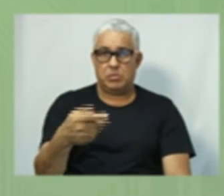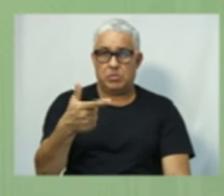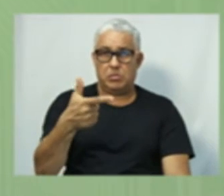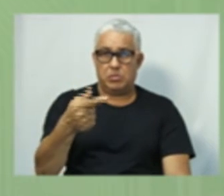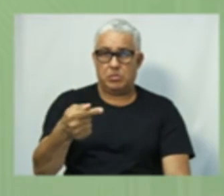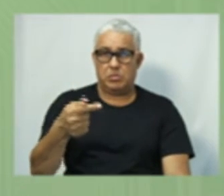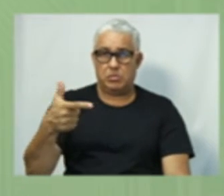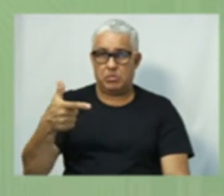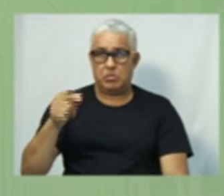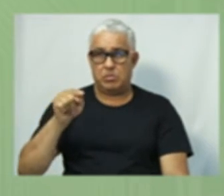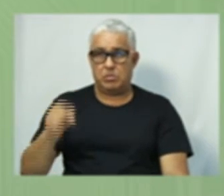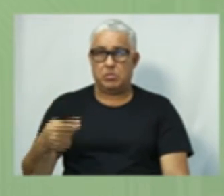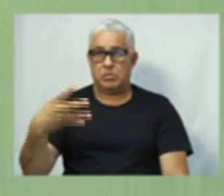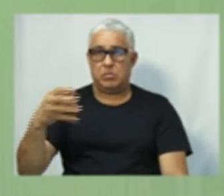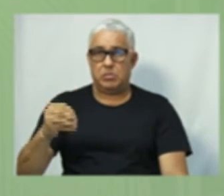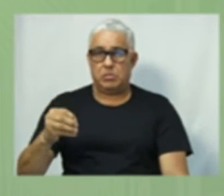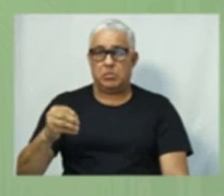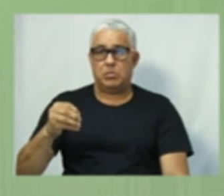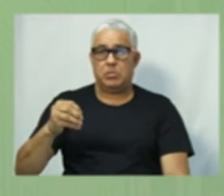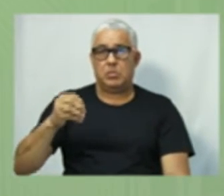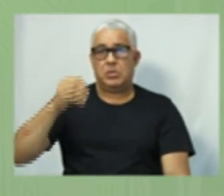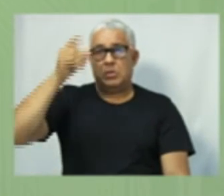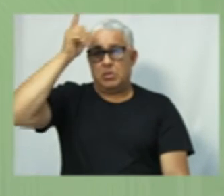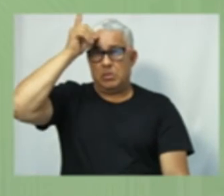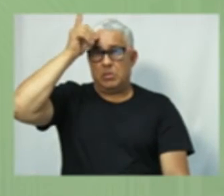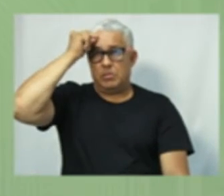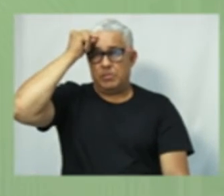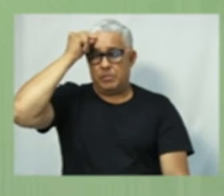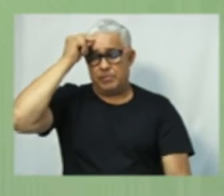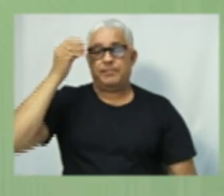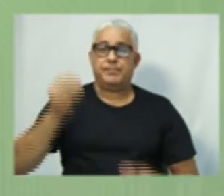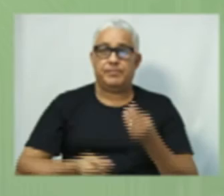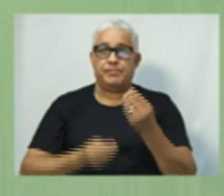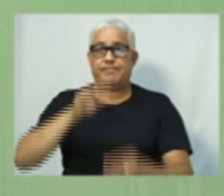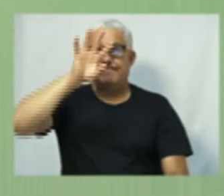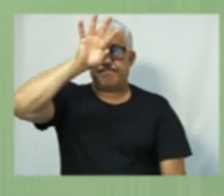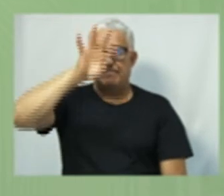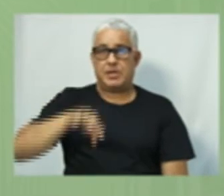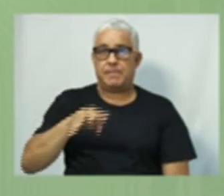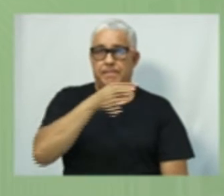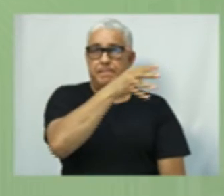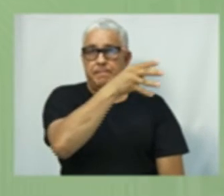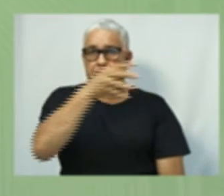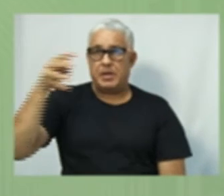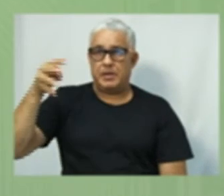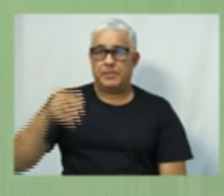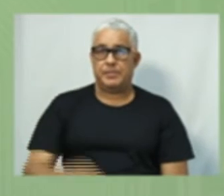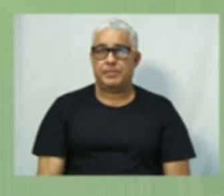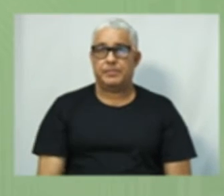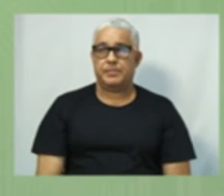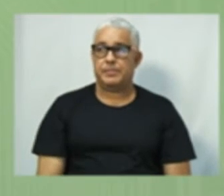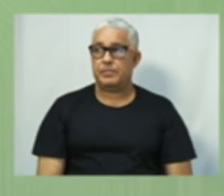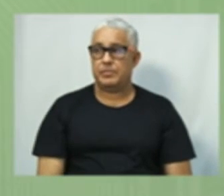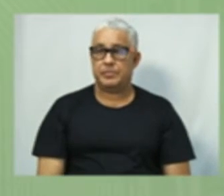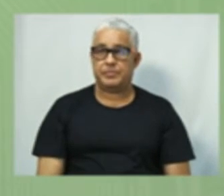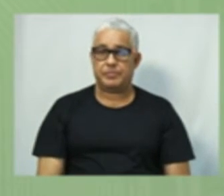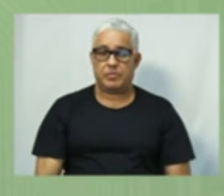3.272,40. Ufa! E agora, como é que ficou a nossa tabela? A nossa tabela ficou desse